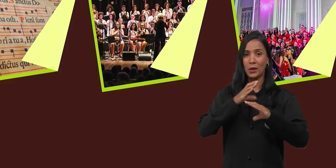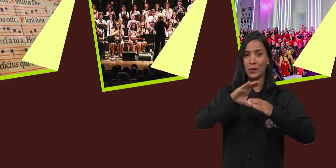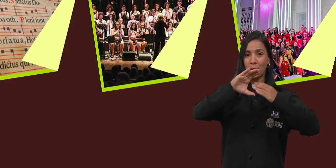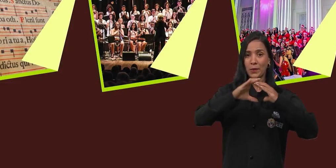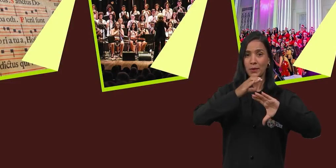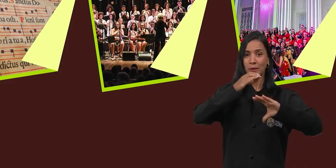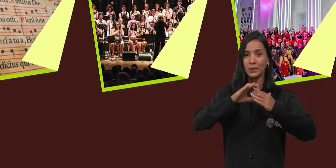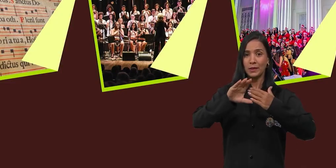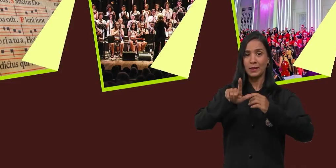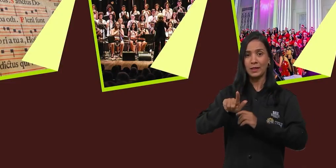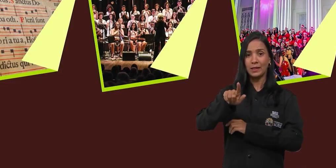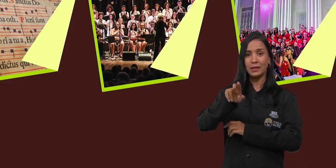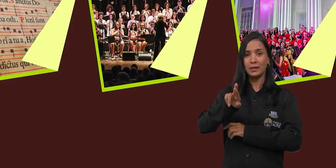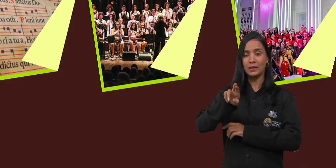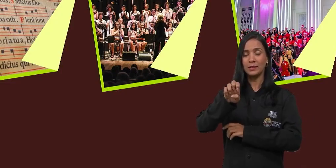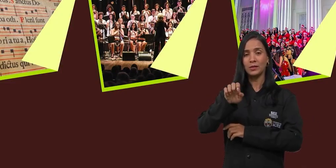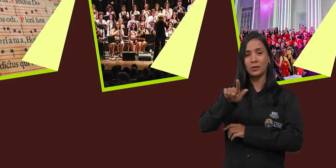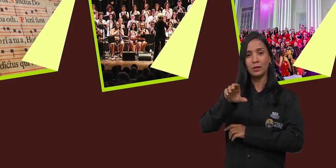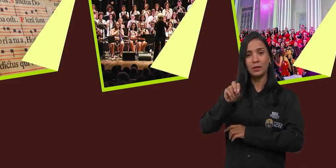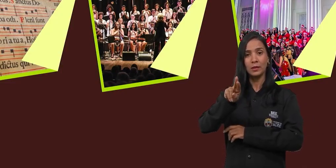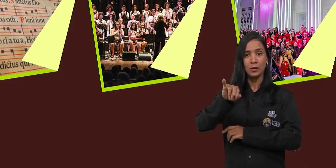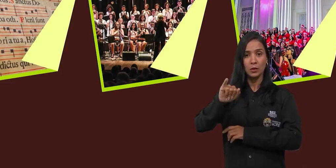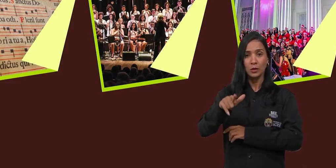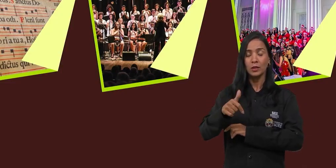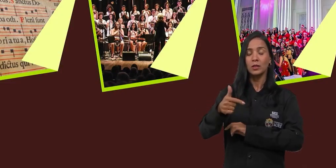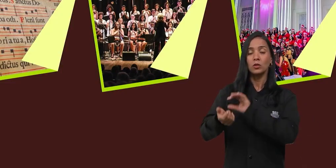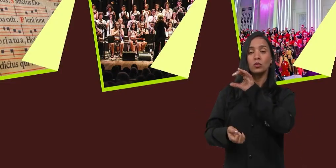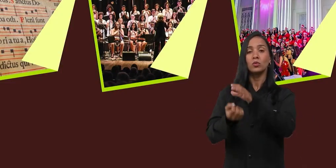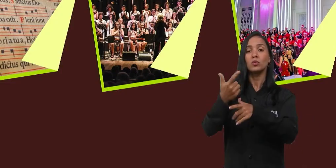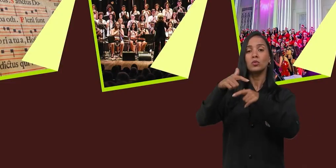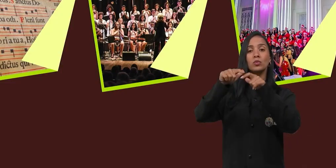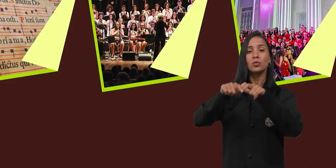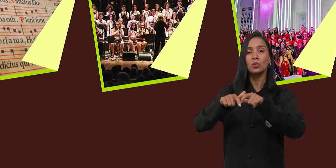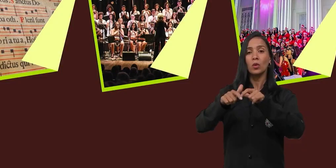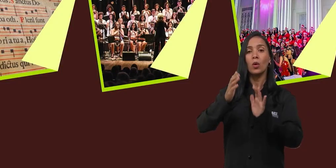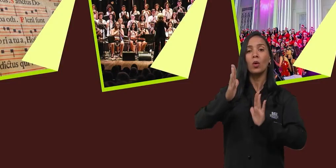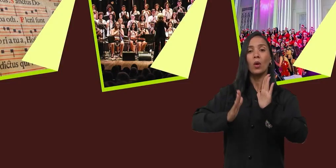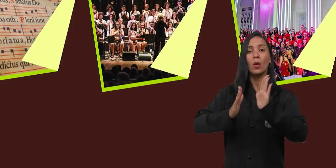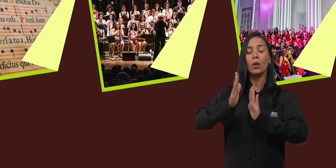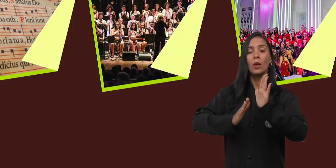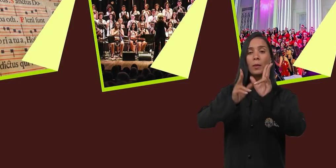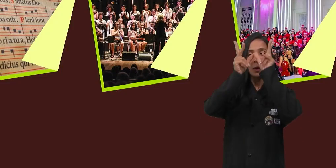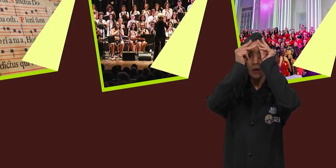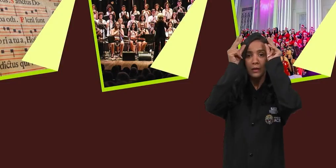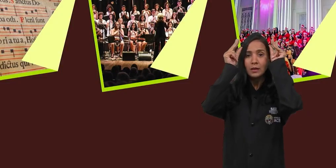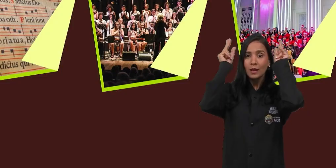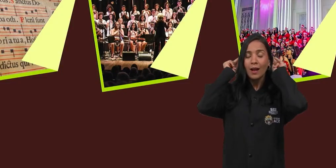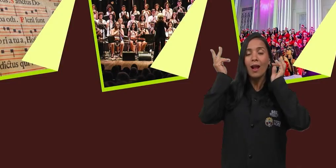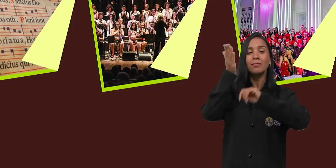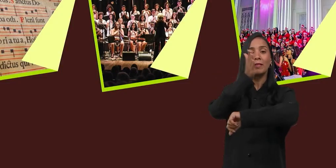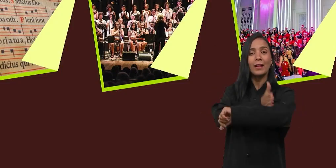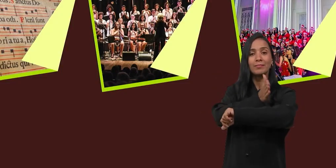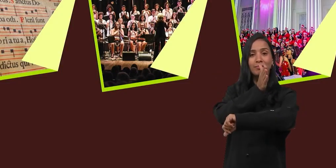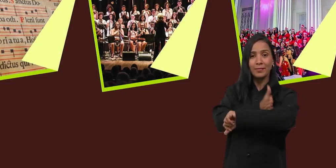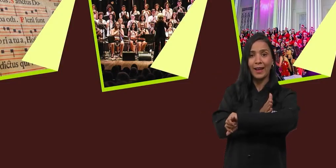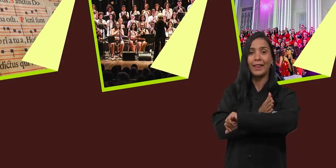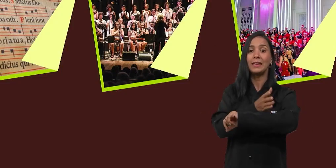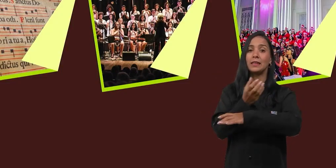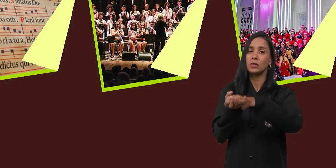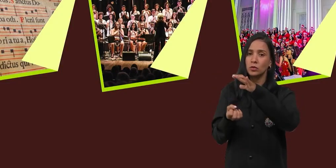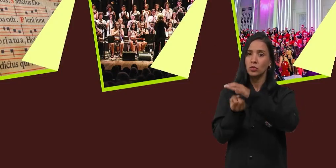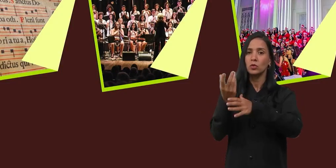na Grécia Antiga e aí na Idade Média, né, surgiu dentro das